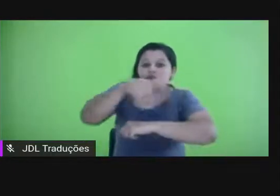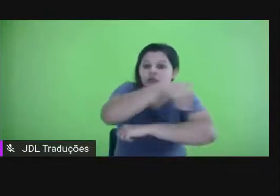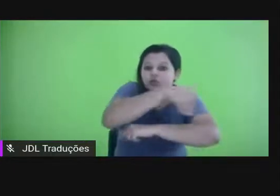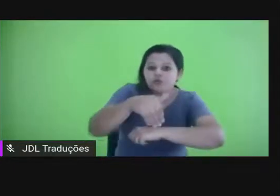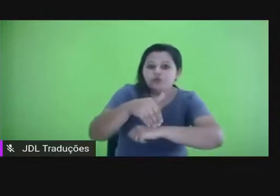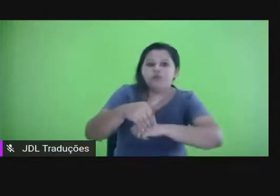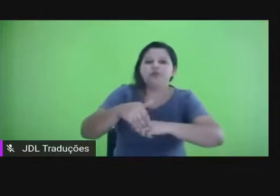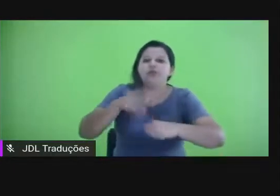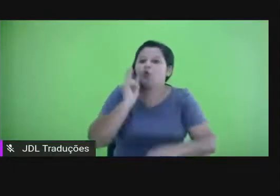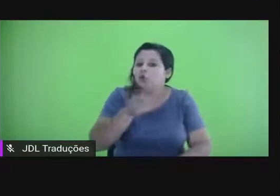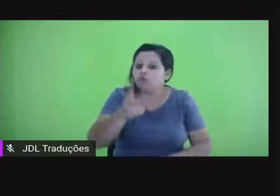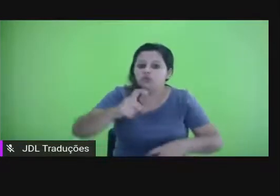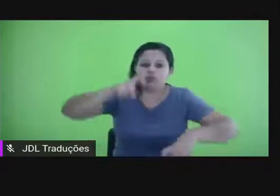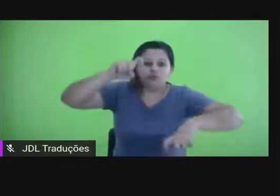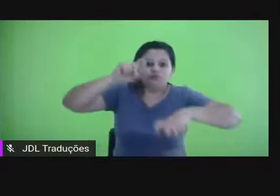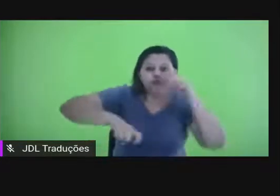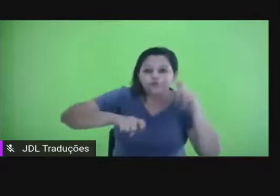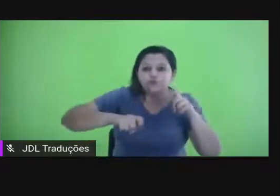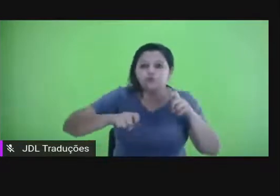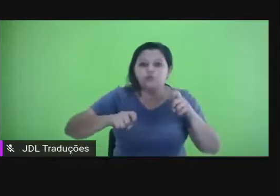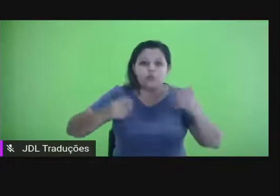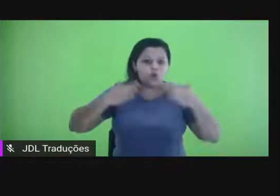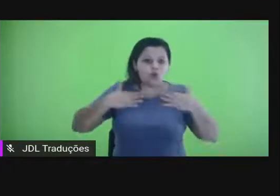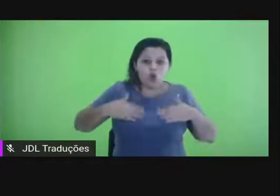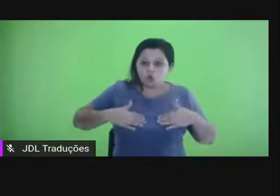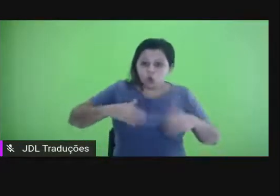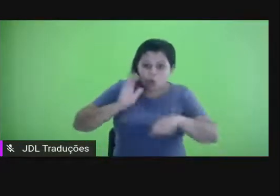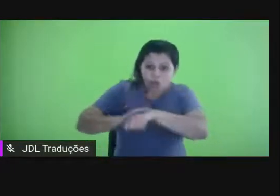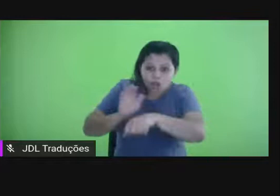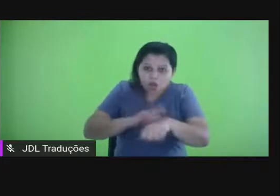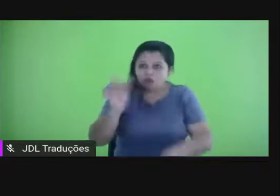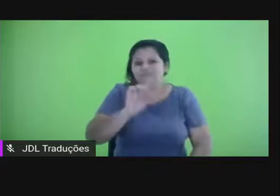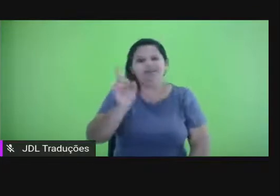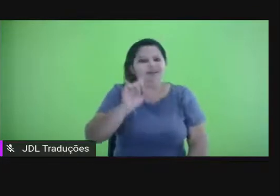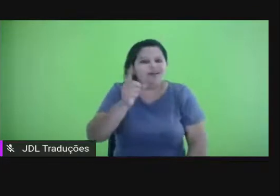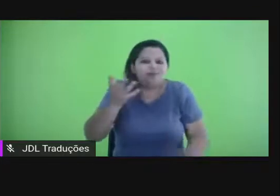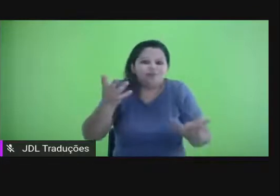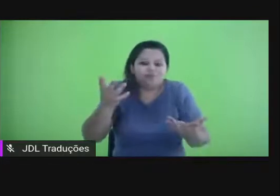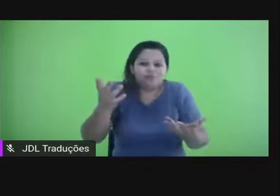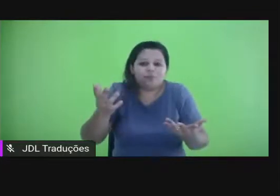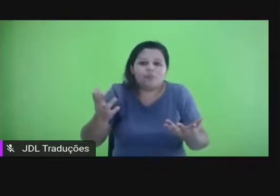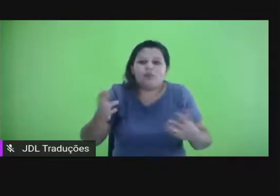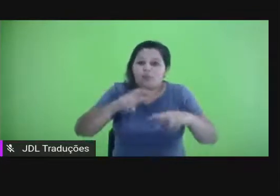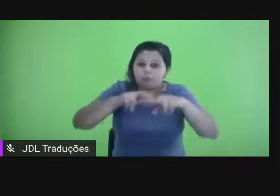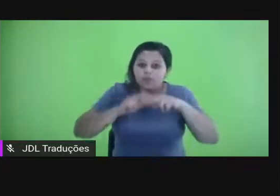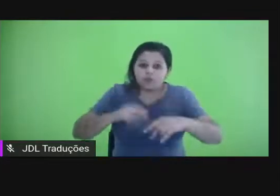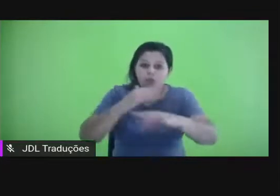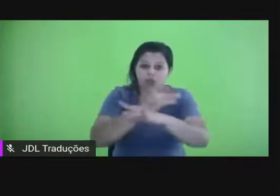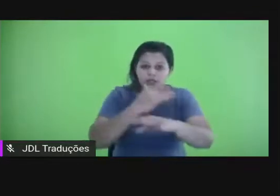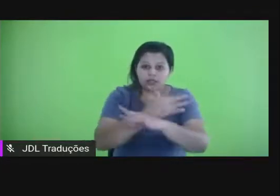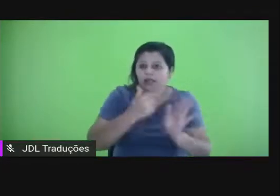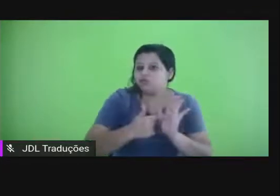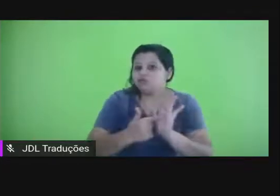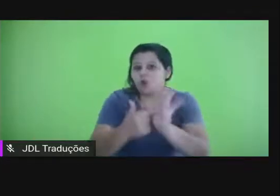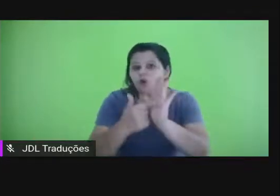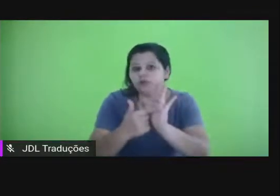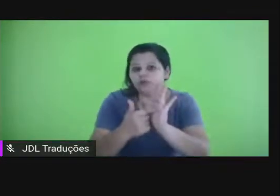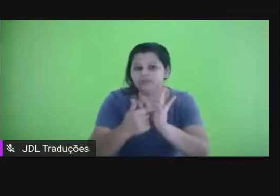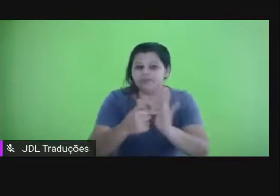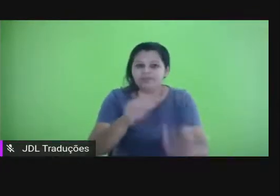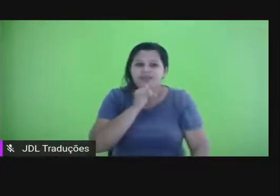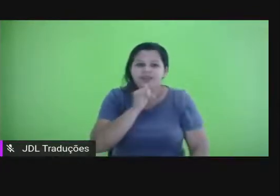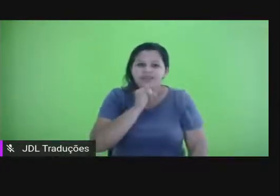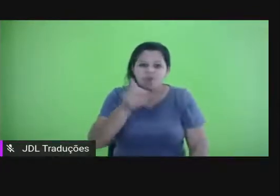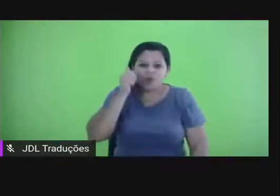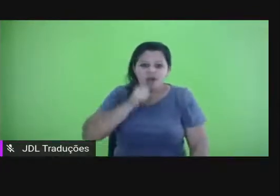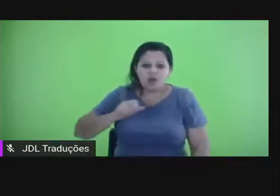a nós mesmas. Né? E a cidade ela está mostrando todos esses conflitos. Quando você sai na rua, a gente tem a questão do assédio. Você sai na